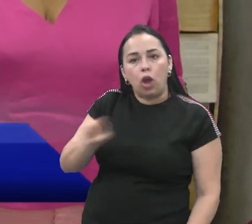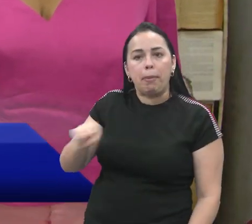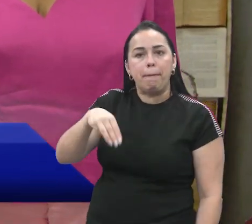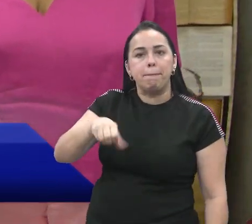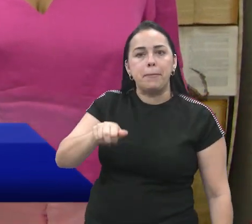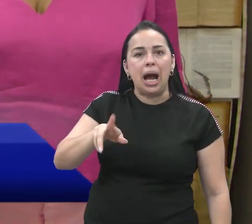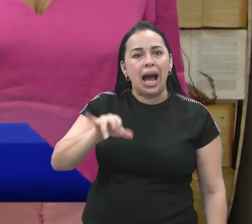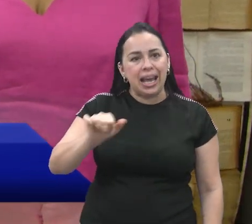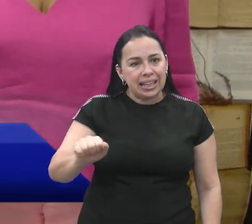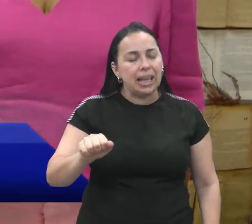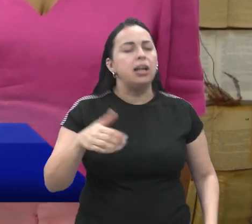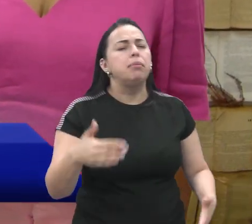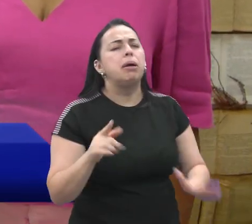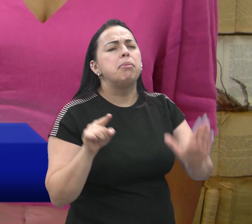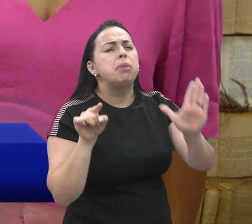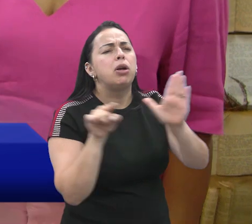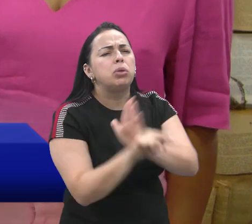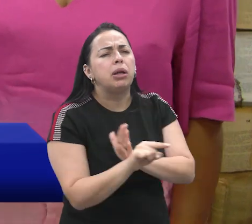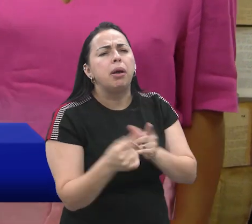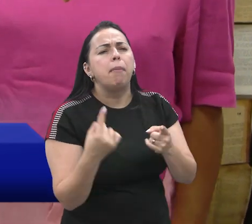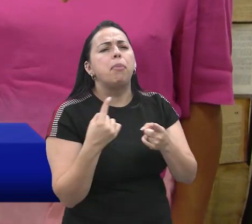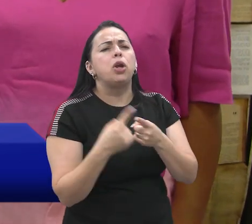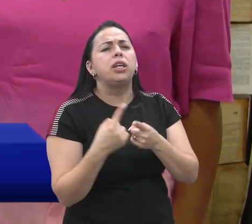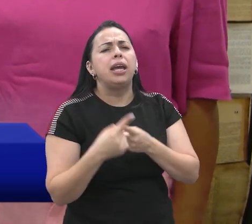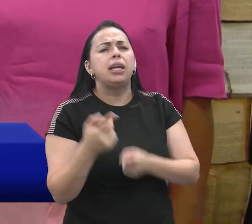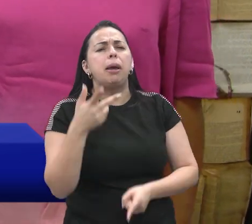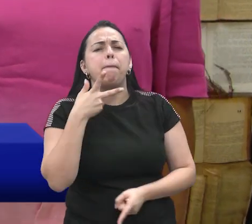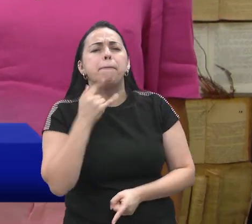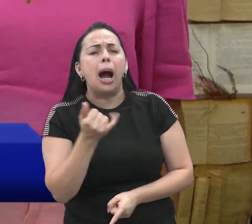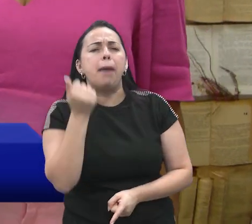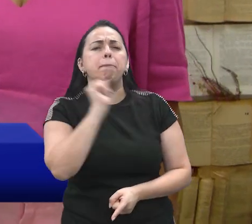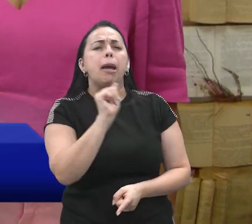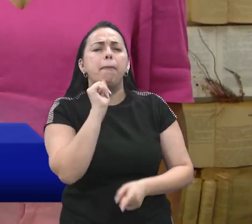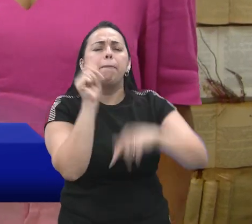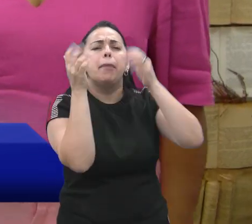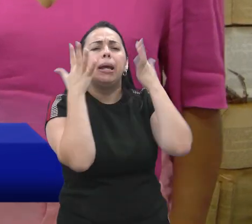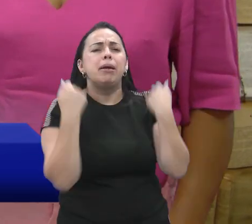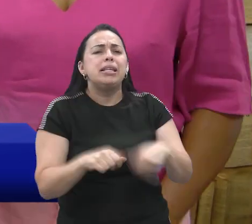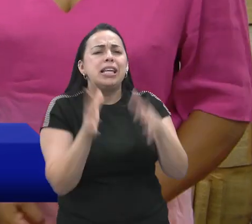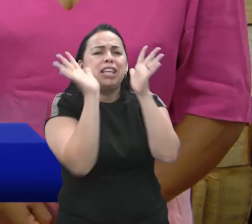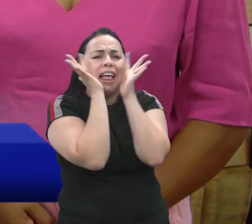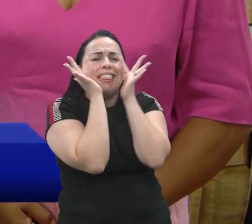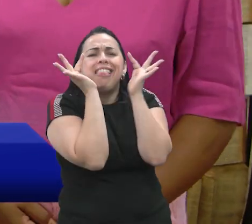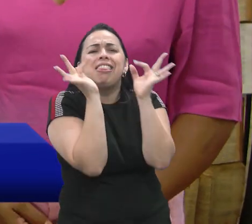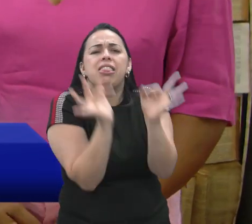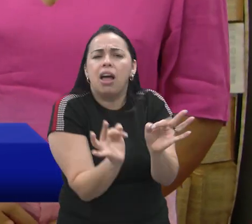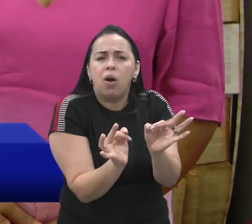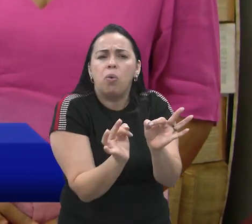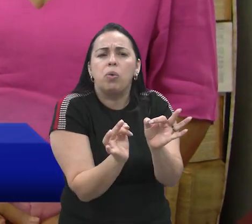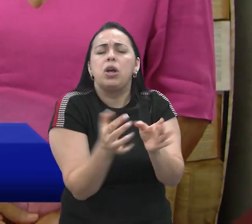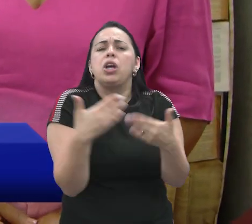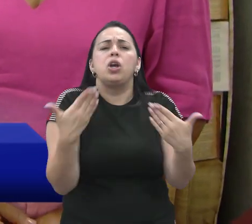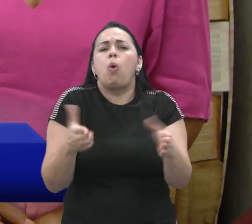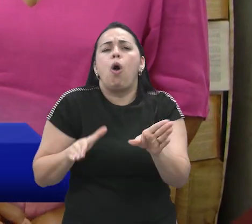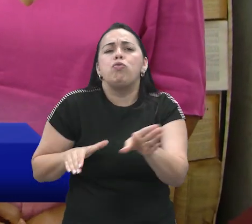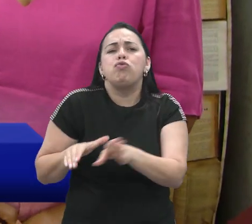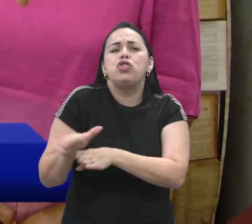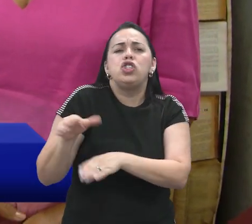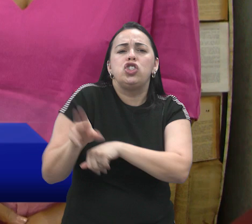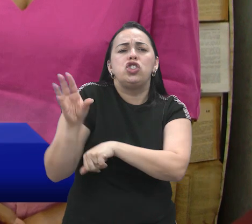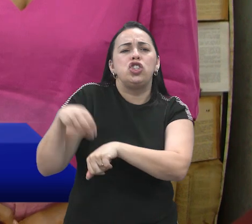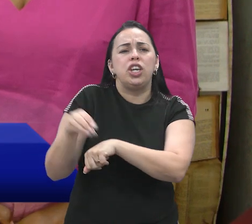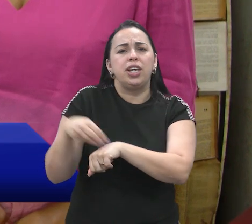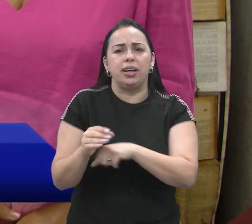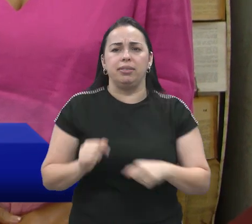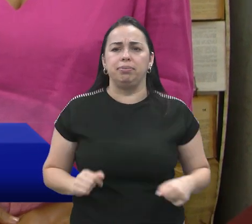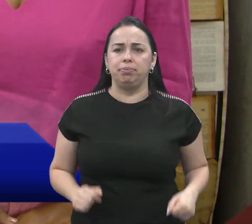a Maria Angélica. Então, professora, eu começo te perguntando qual que é a importância, né, dos pais estarem atentos nesse período de volta às aulas, quais dicas